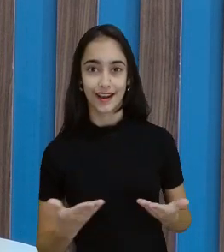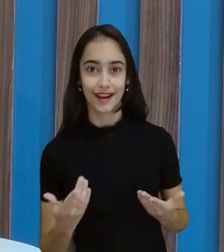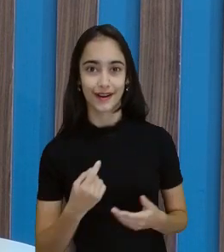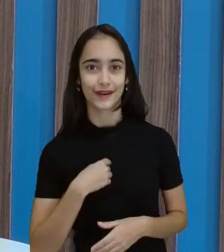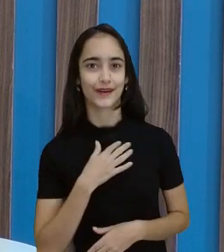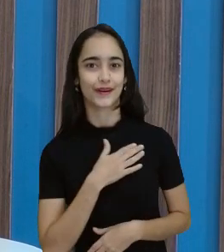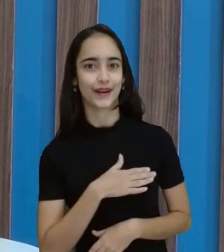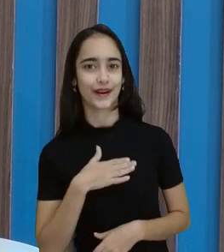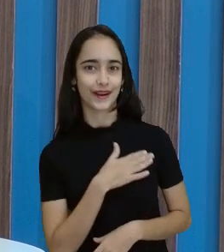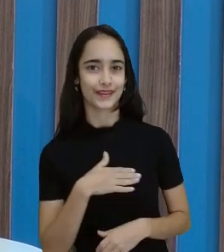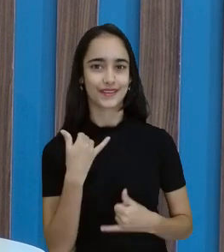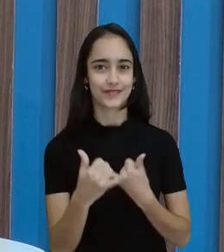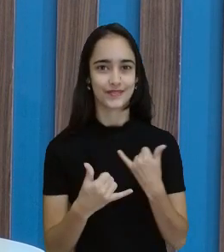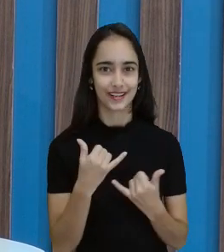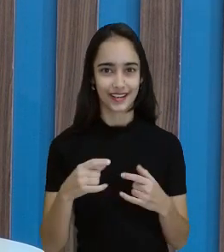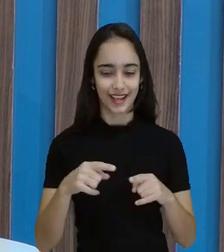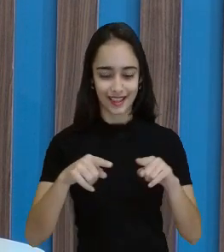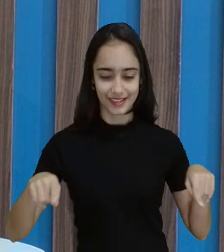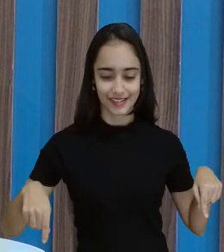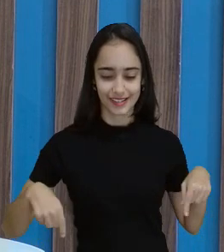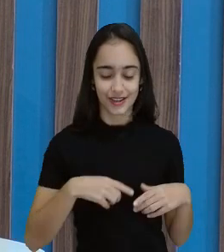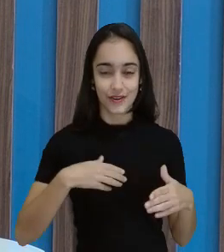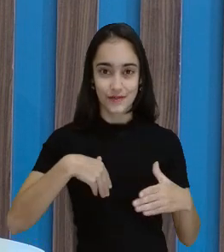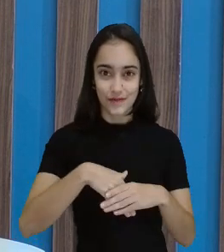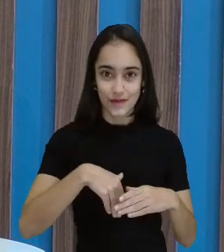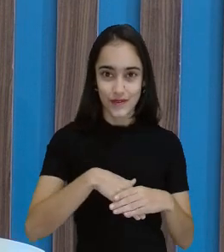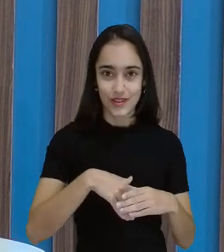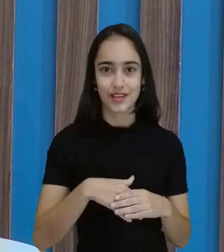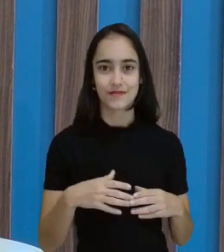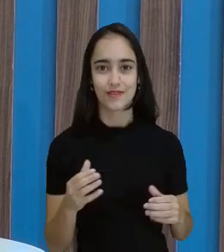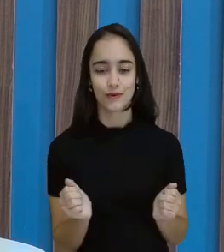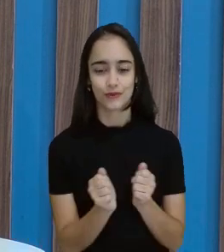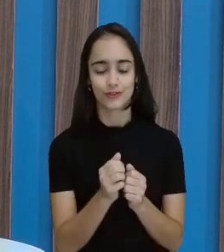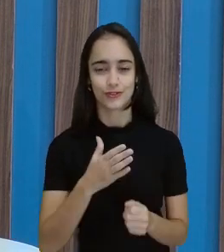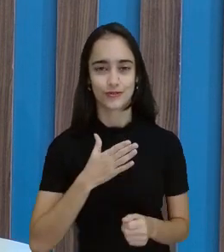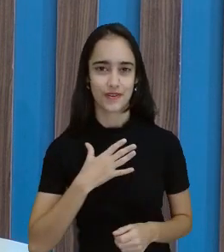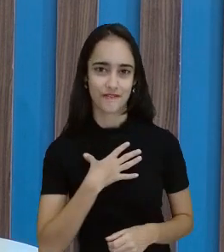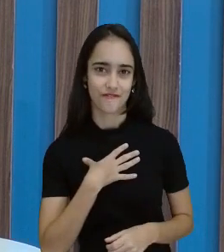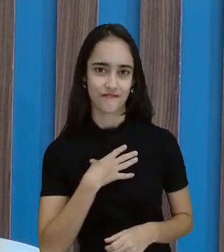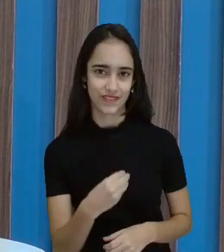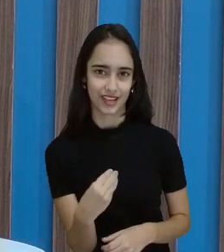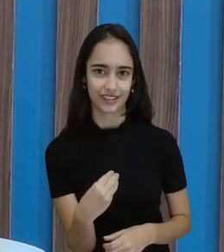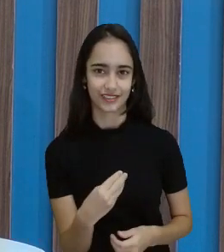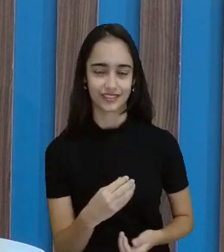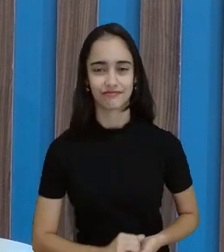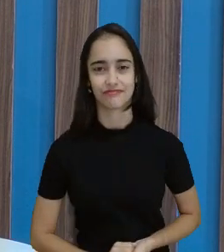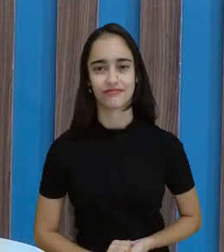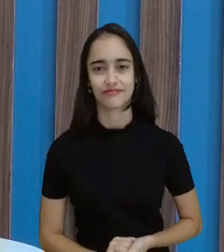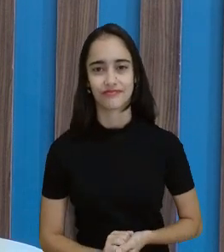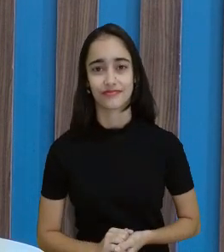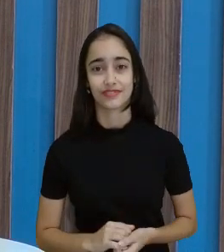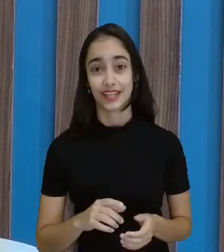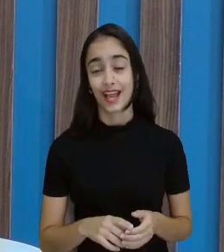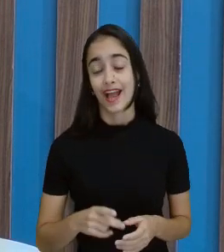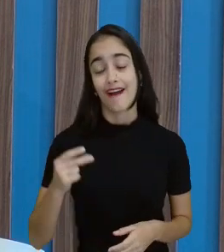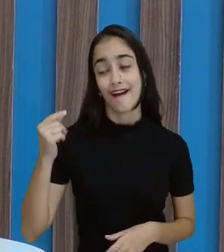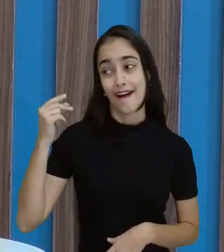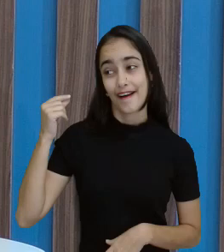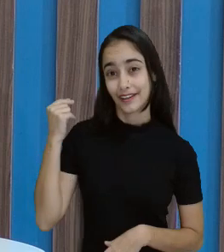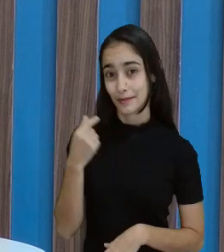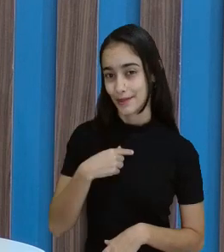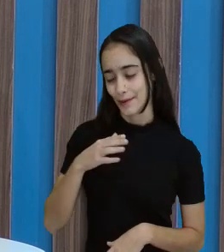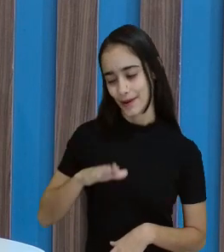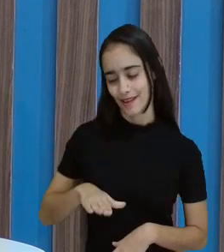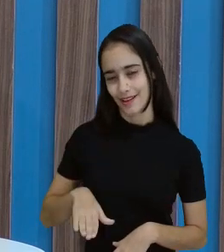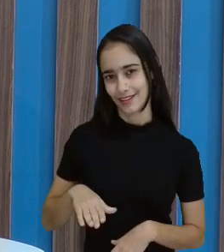muito de brincar de futebol com meu filho, né? Ele adora jogar bola, então eu estou sempre jogando bola com ele. Legal. E antigamente eu